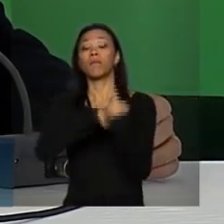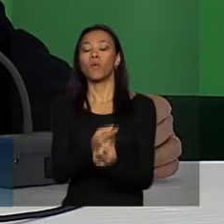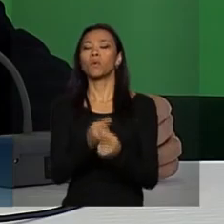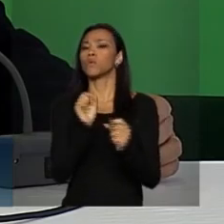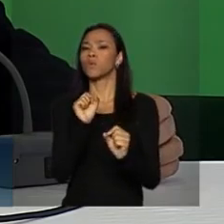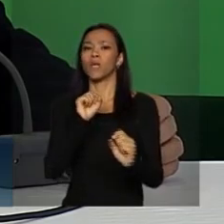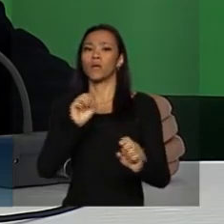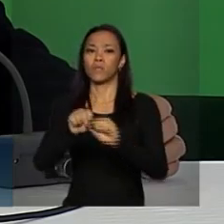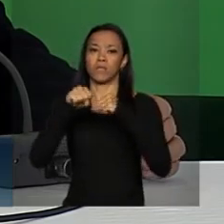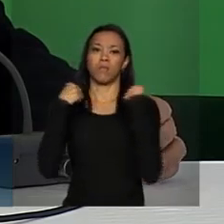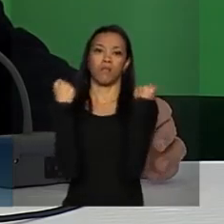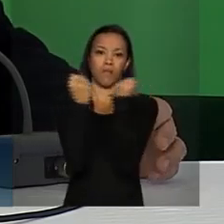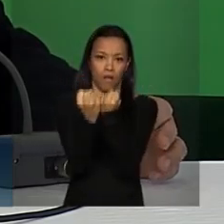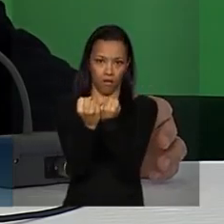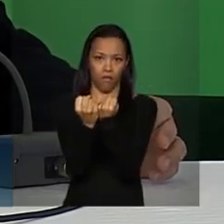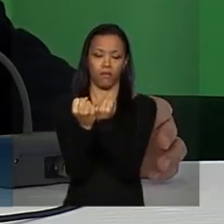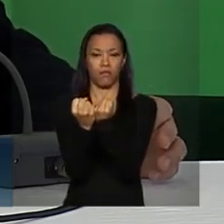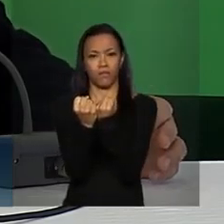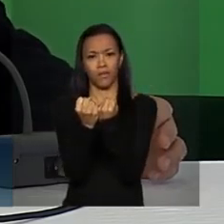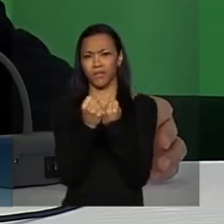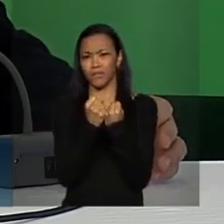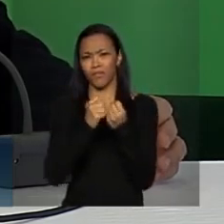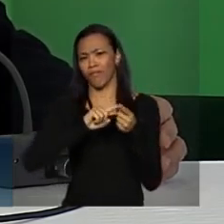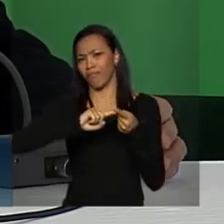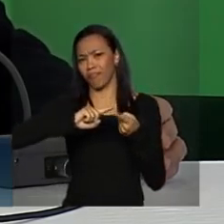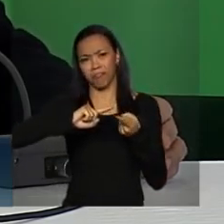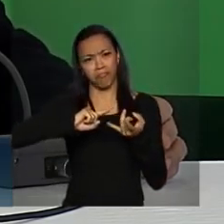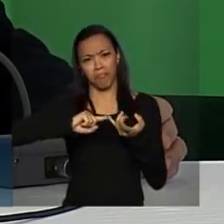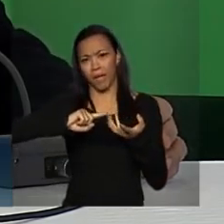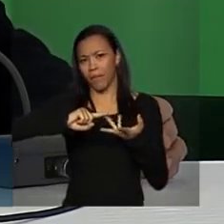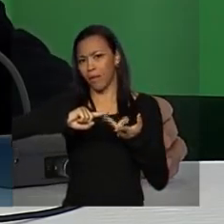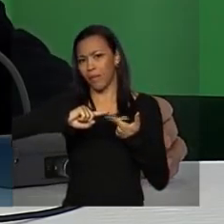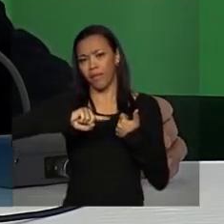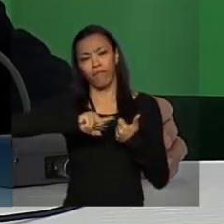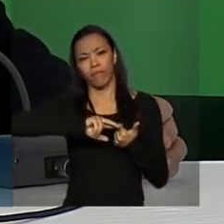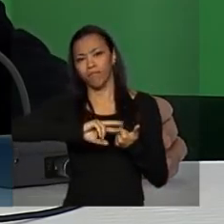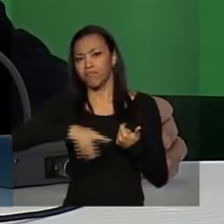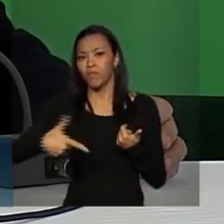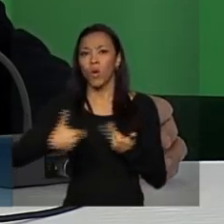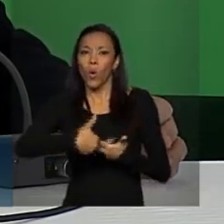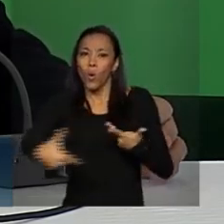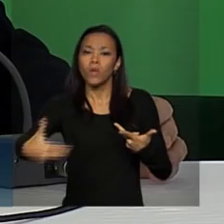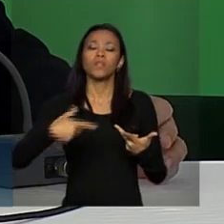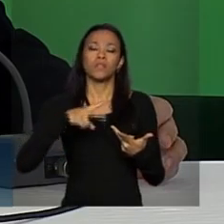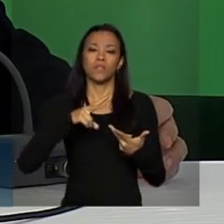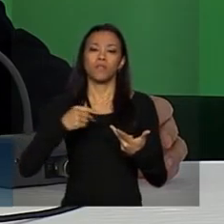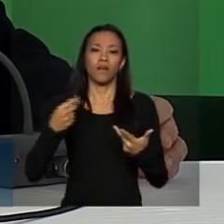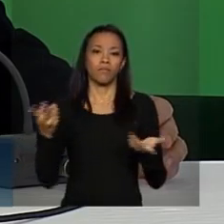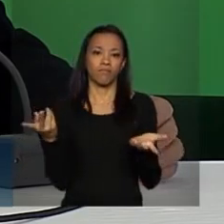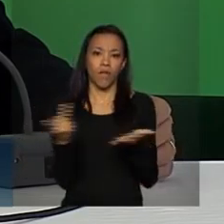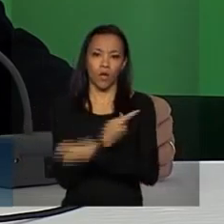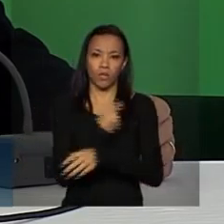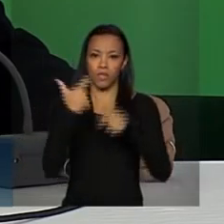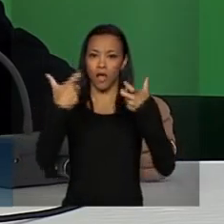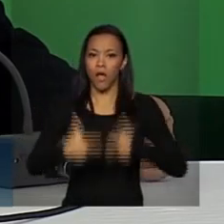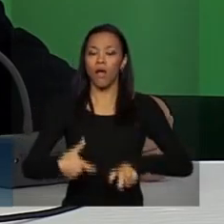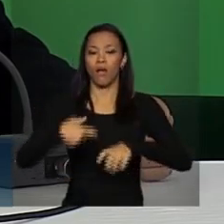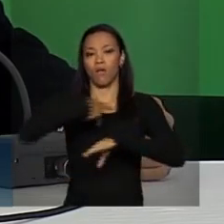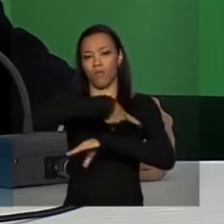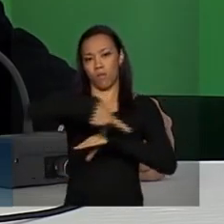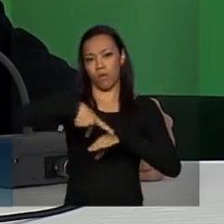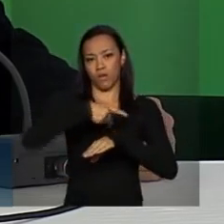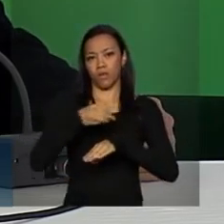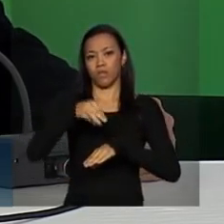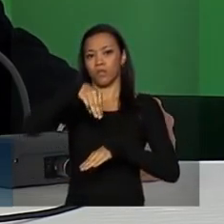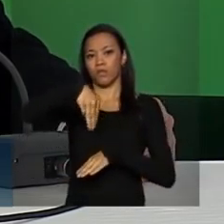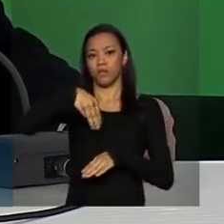empresarial, enfim, uma série de atividades e o programa completo depois vai chegar até os senhores e